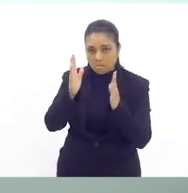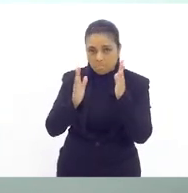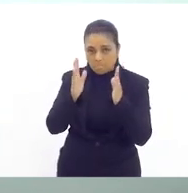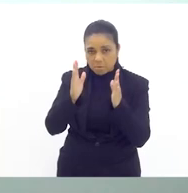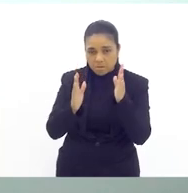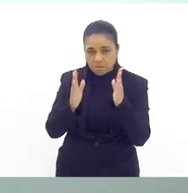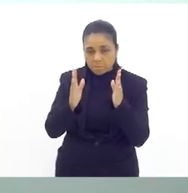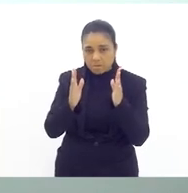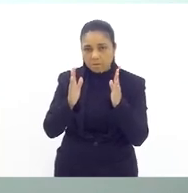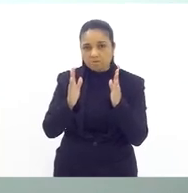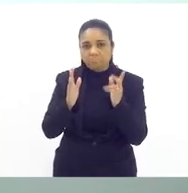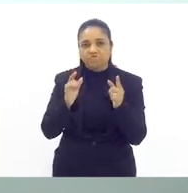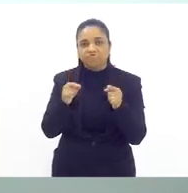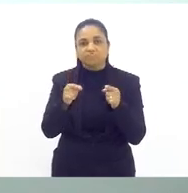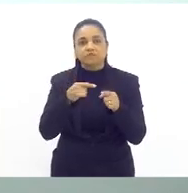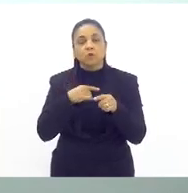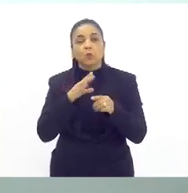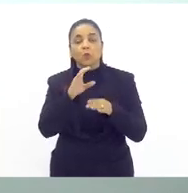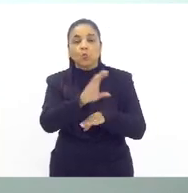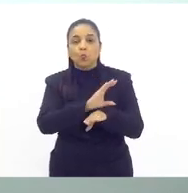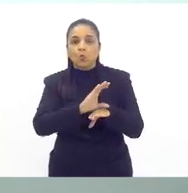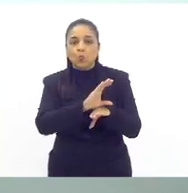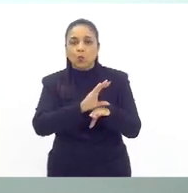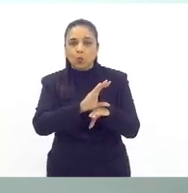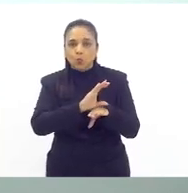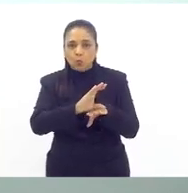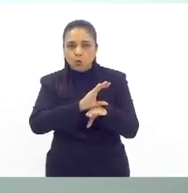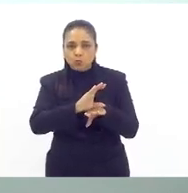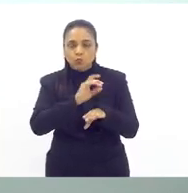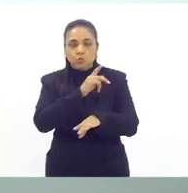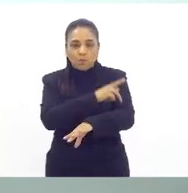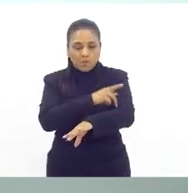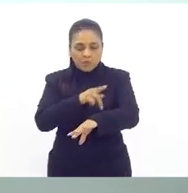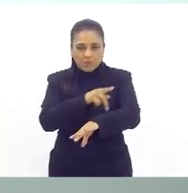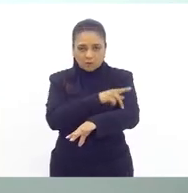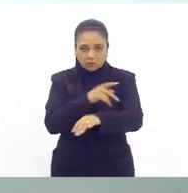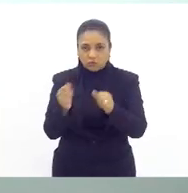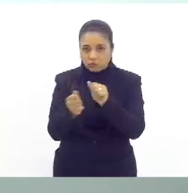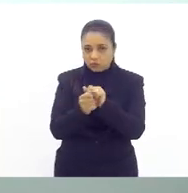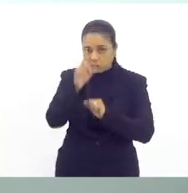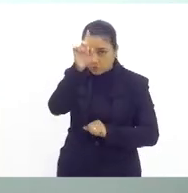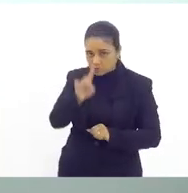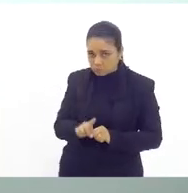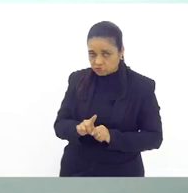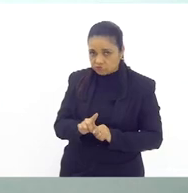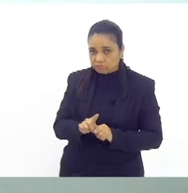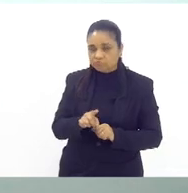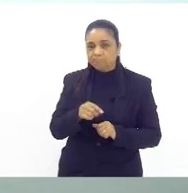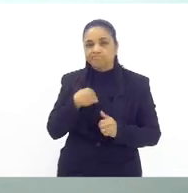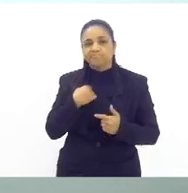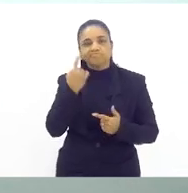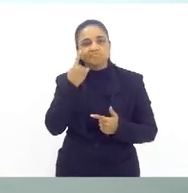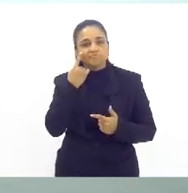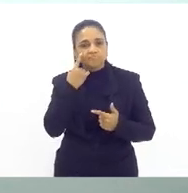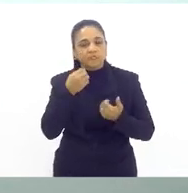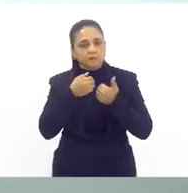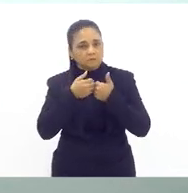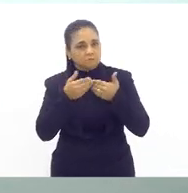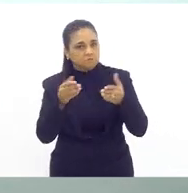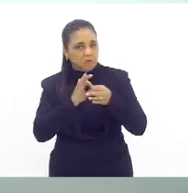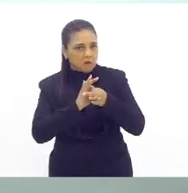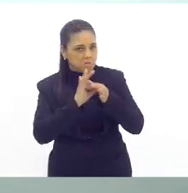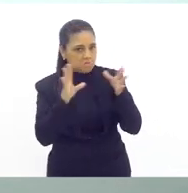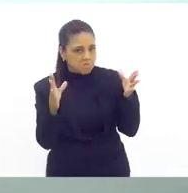aí o curso de pedagogia junto com a diretoria tá então mais uma vez a gente está à disposição da